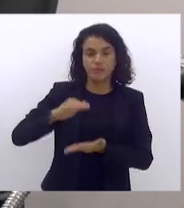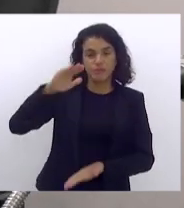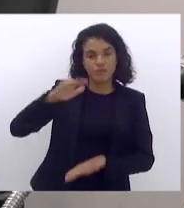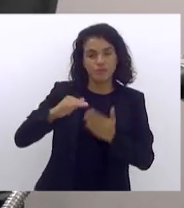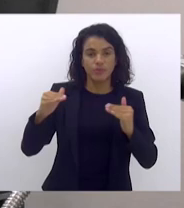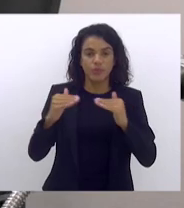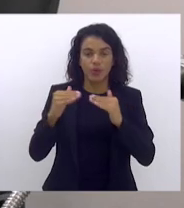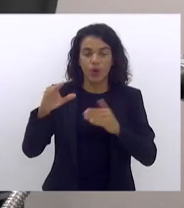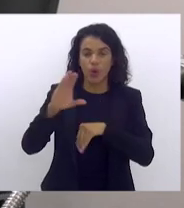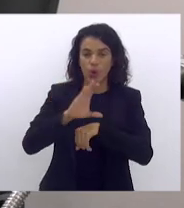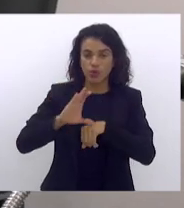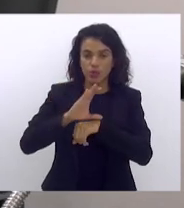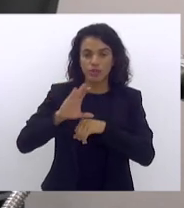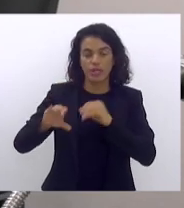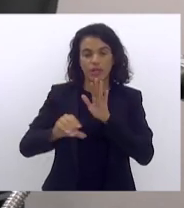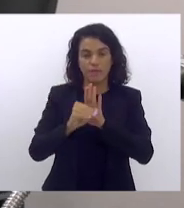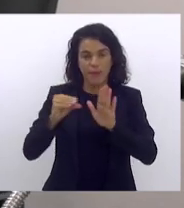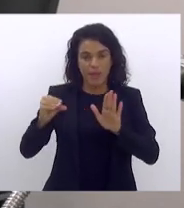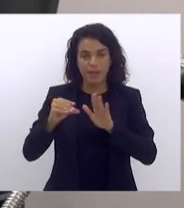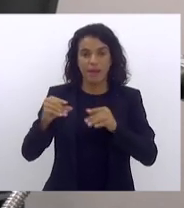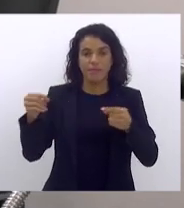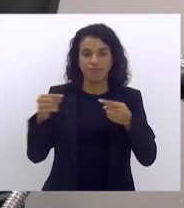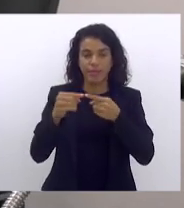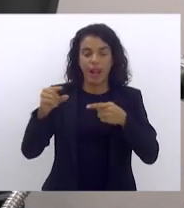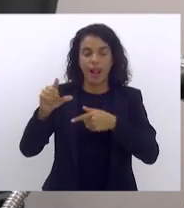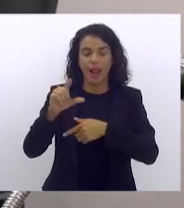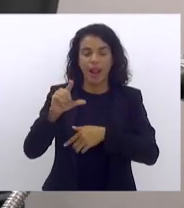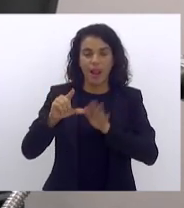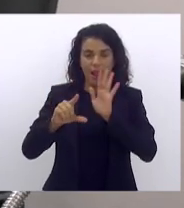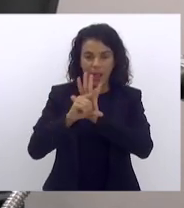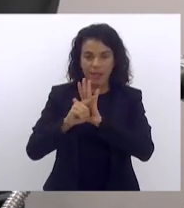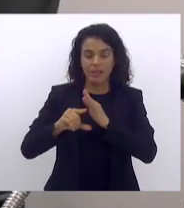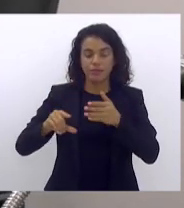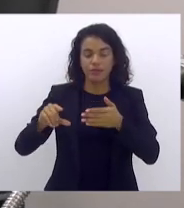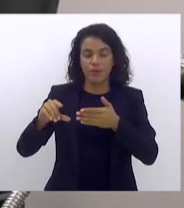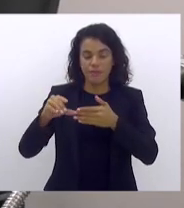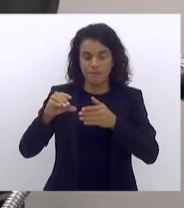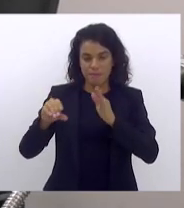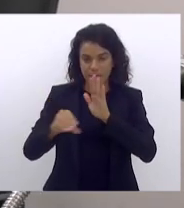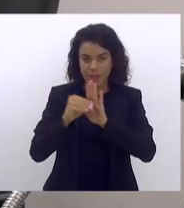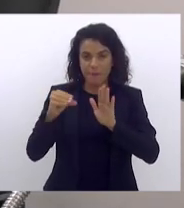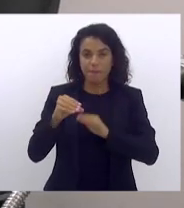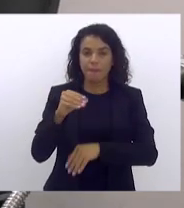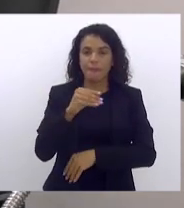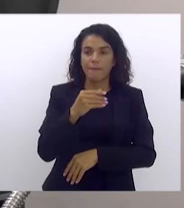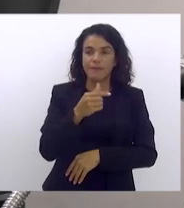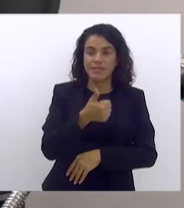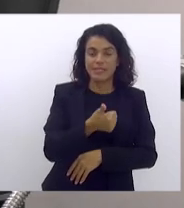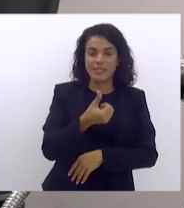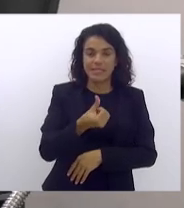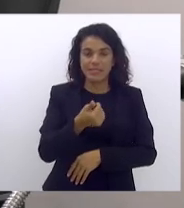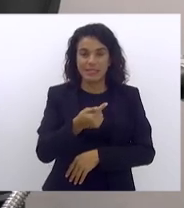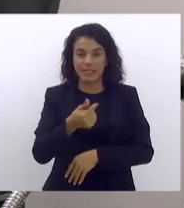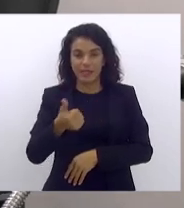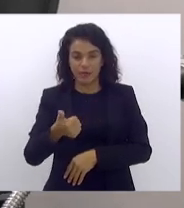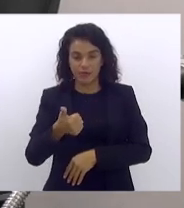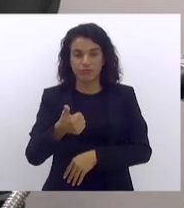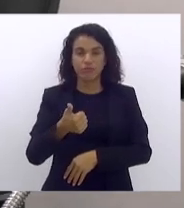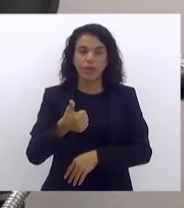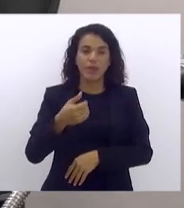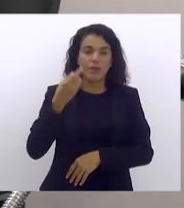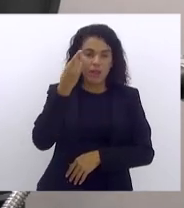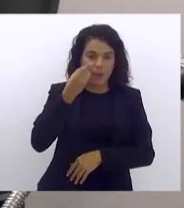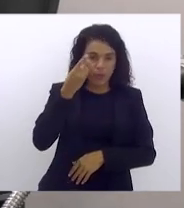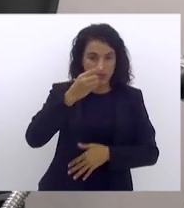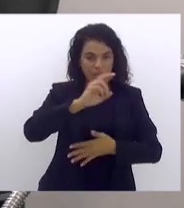constitucionalidade com emendas, legalidade com emenda, juridicidade com emenda. Projeto 21 da pauta é o PL 1671 de 19, de autoria dos deputados Brazão,